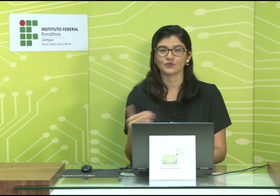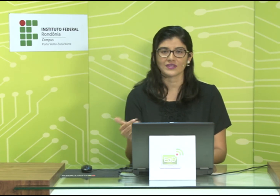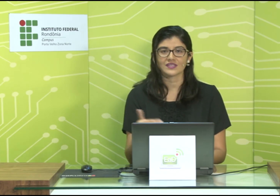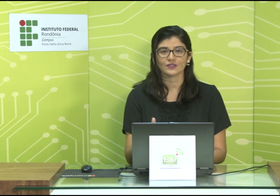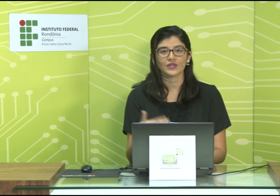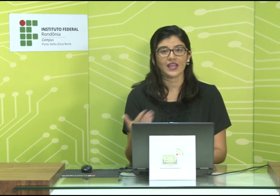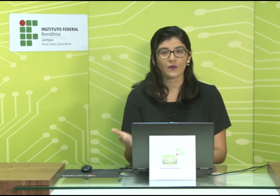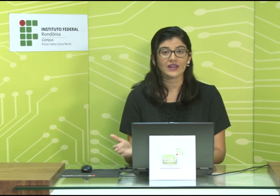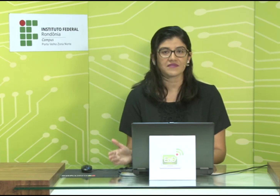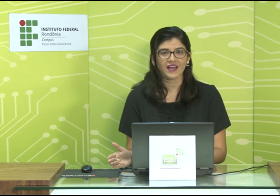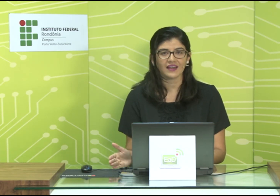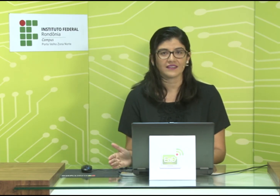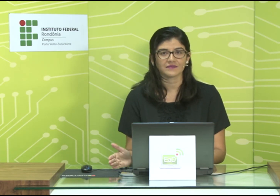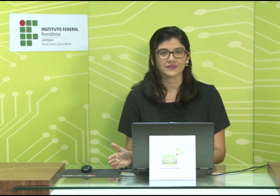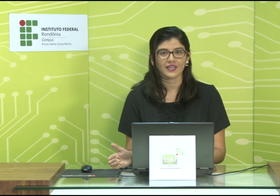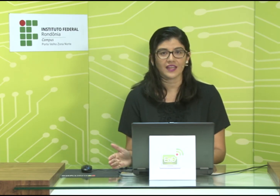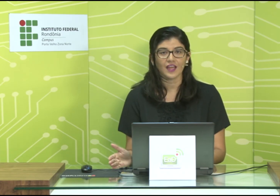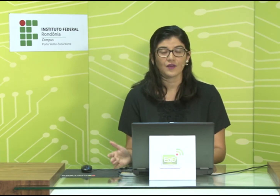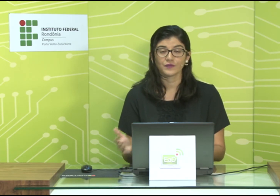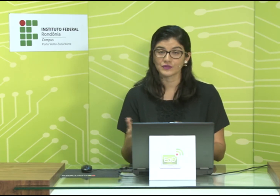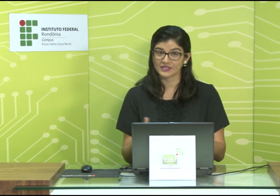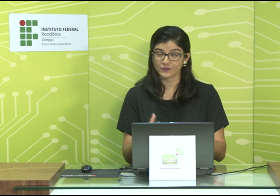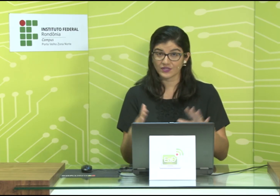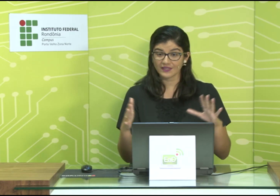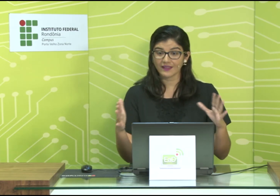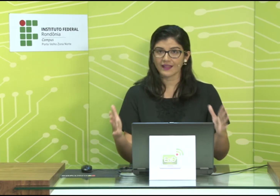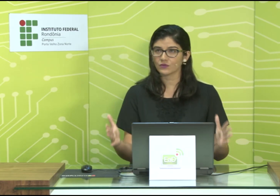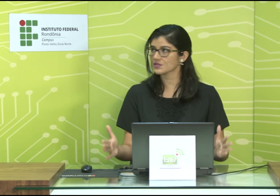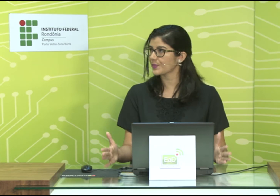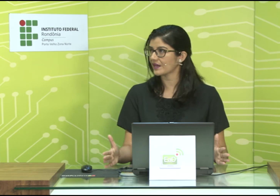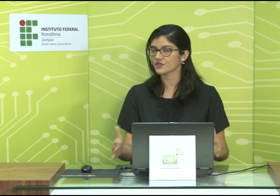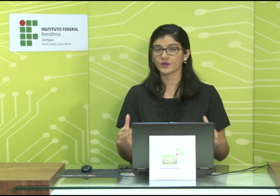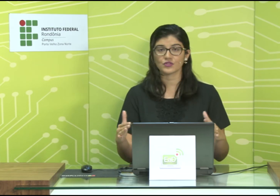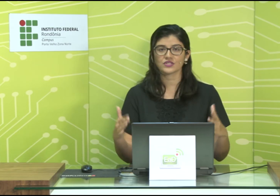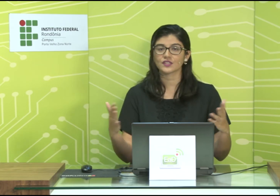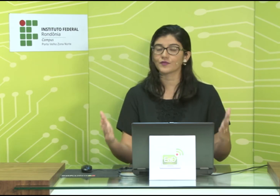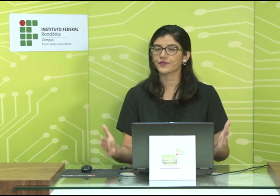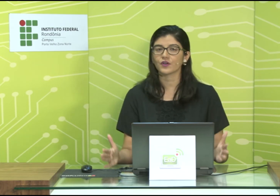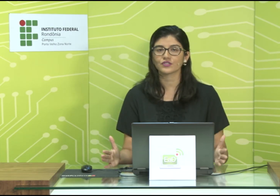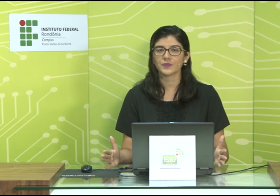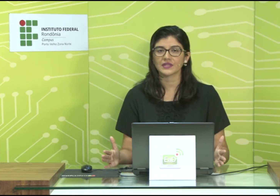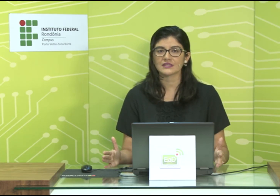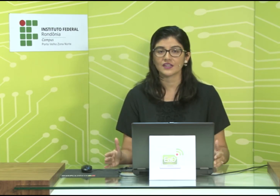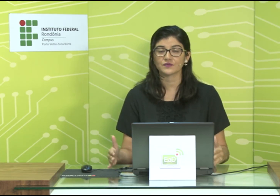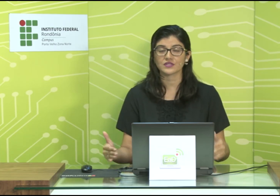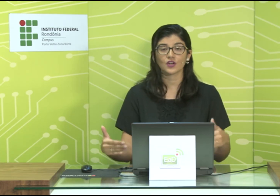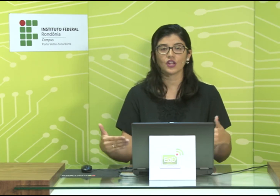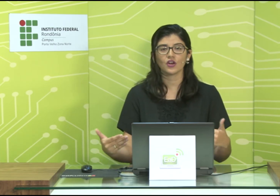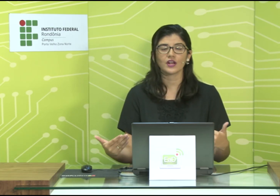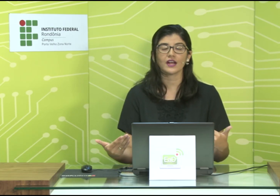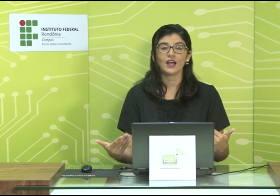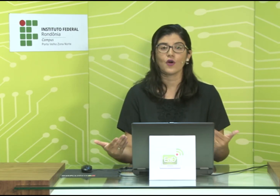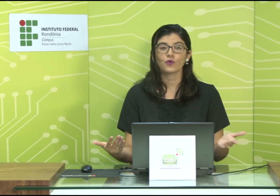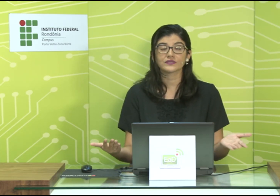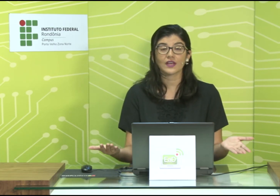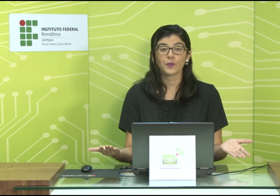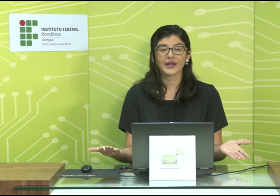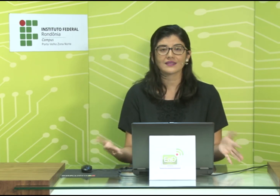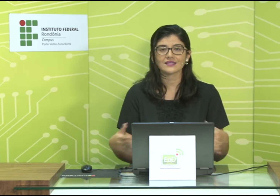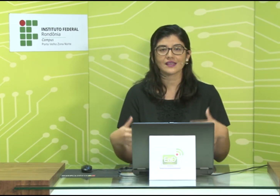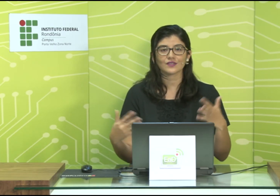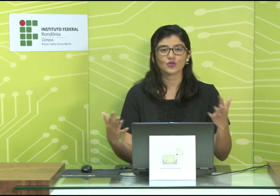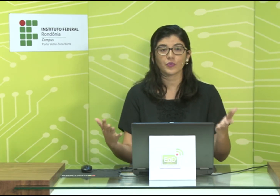tentativa do acerto e erro, ele vale, né? Se você está lá num espaço, vamos dizer, num fórum de aprendizagem, você coloca o